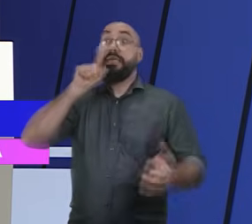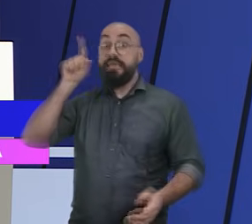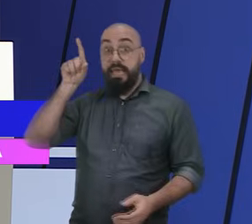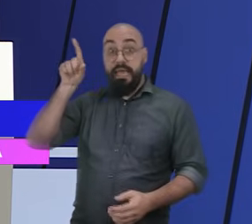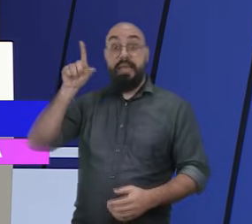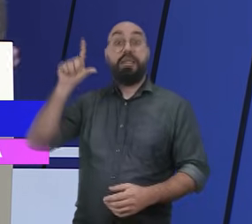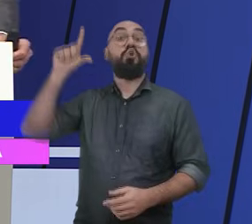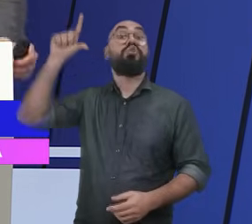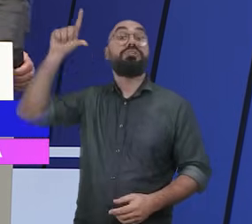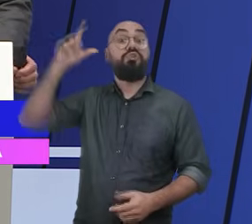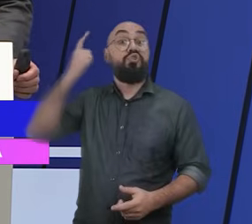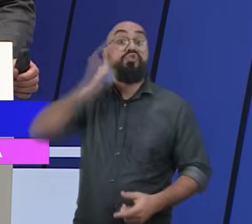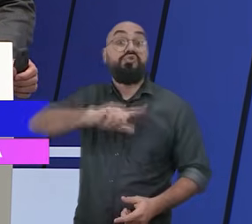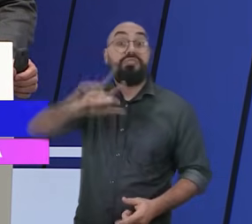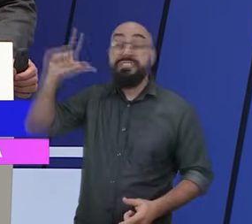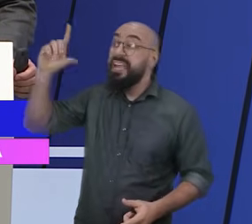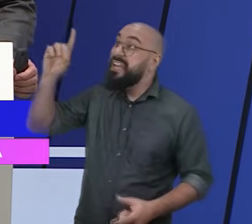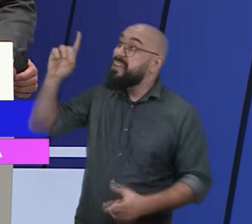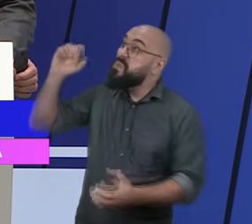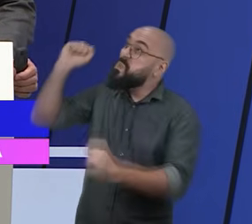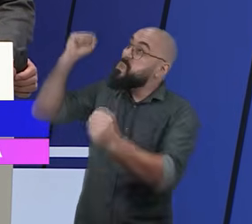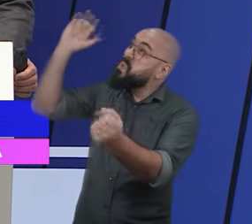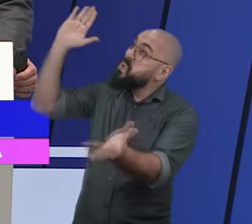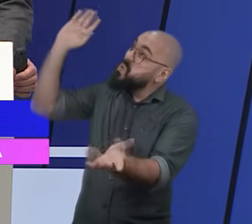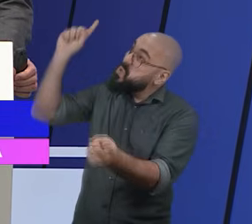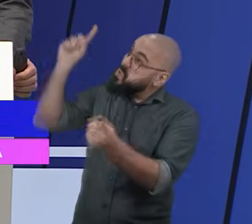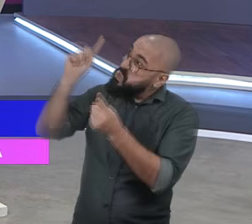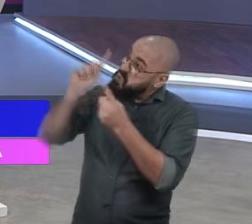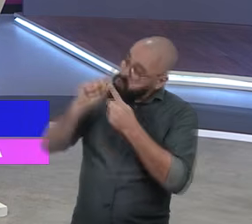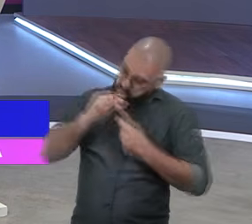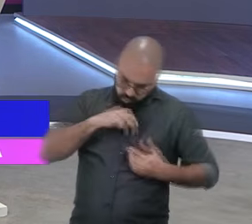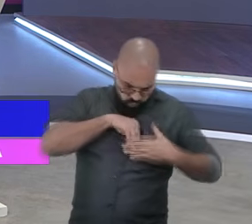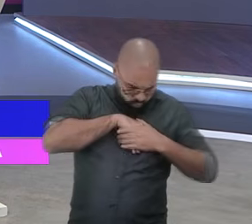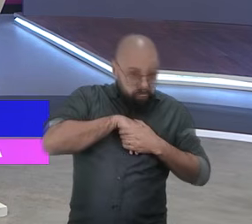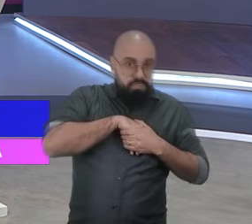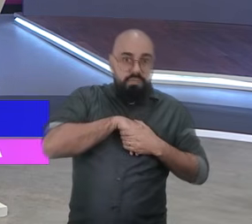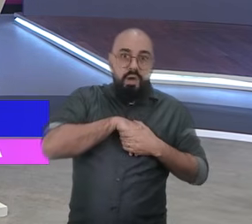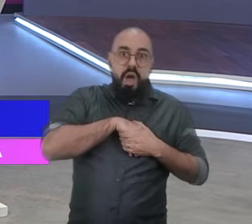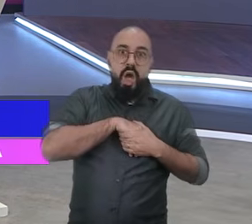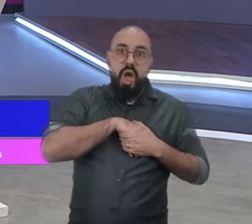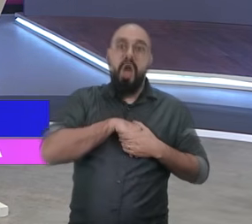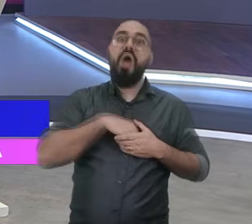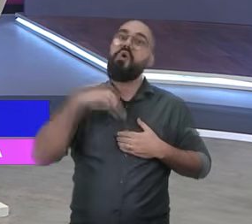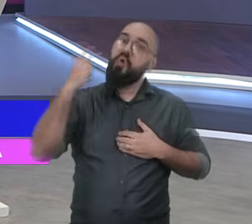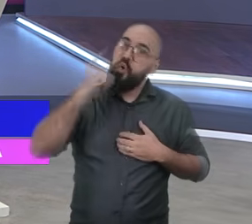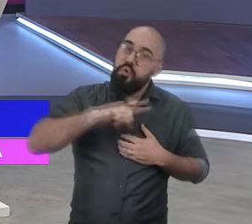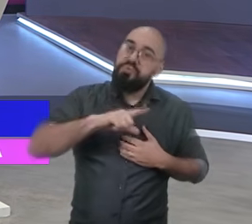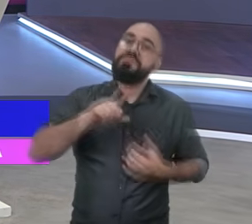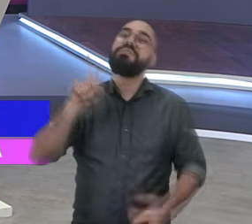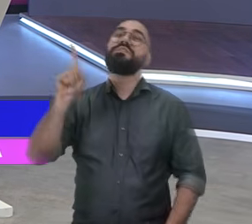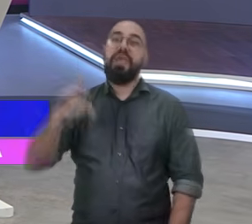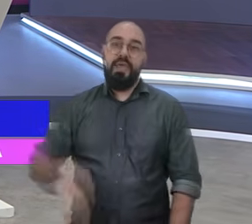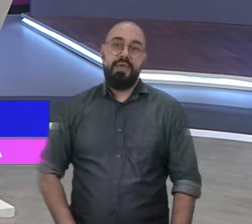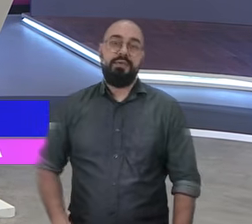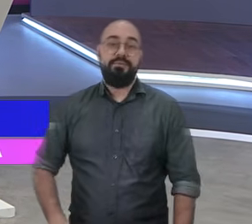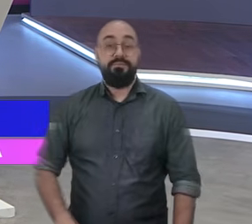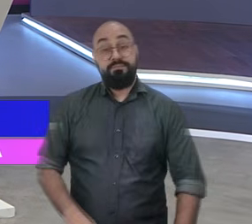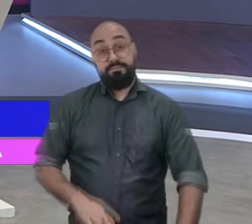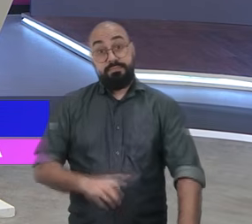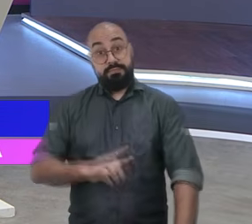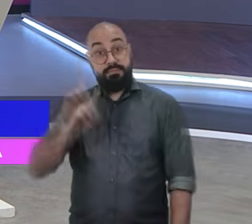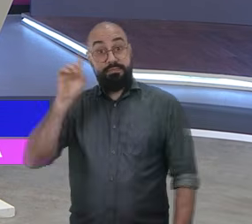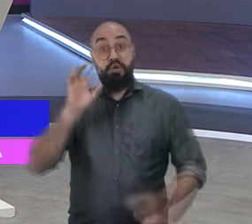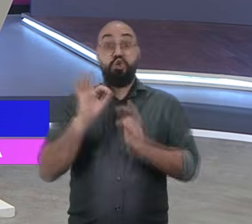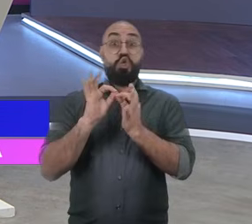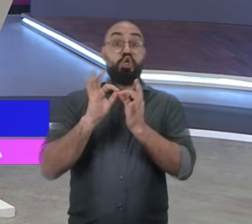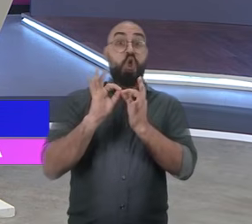meu coração. Não é bonito isso? Deus não está apenas distante no universo, mas Deus está